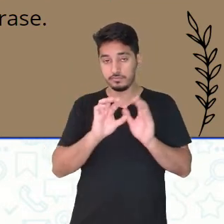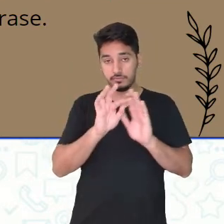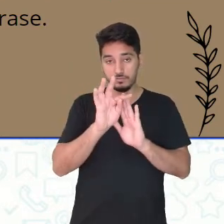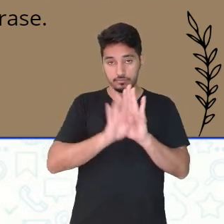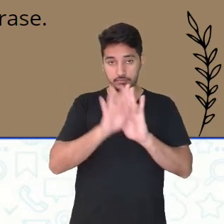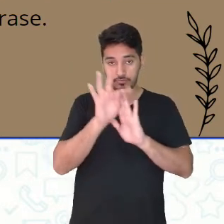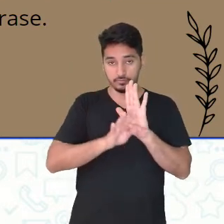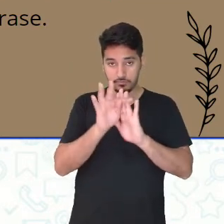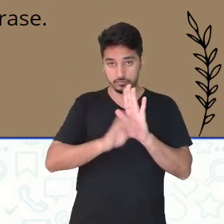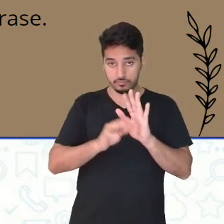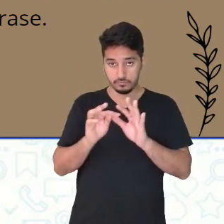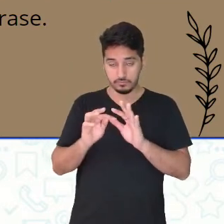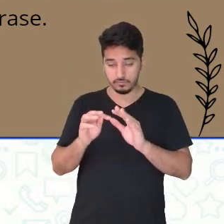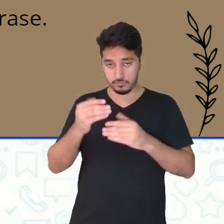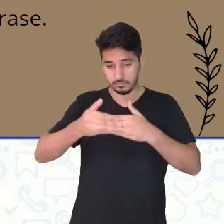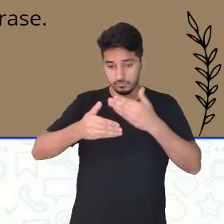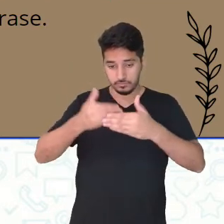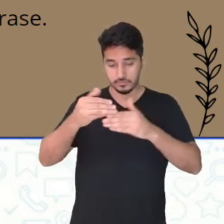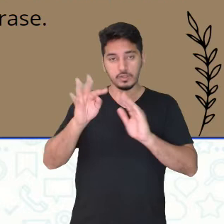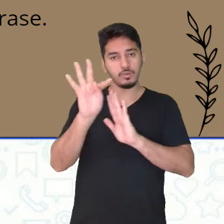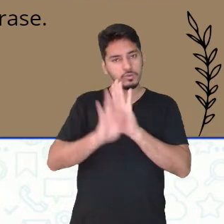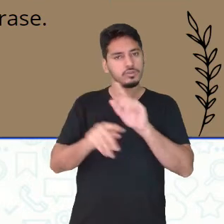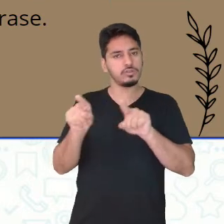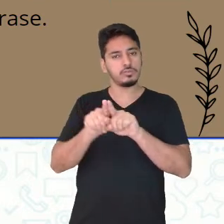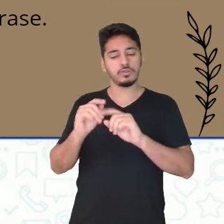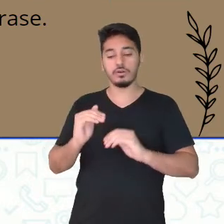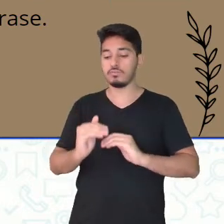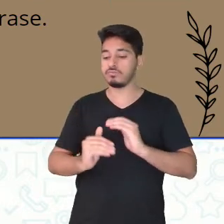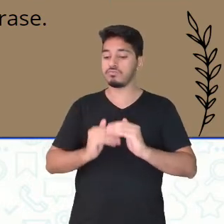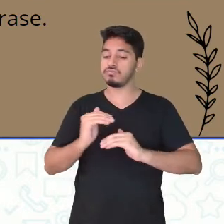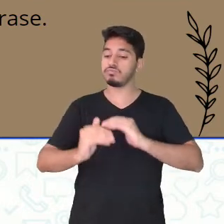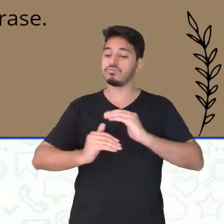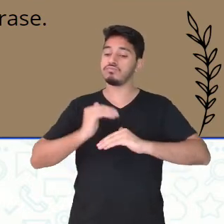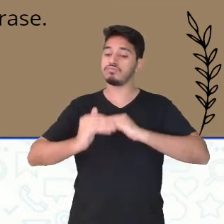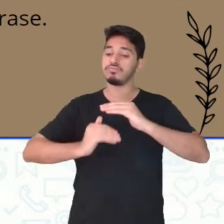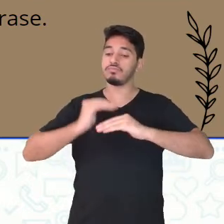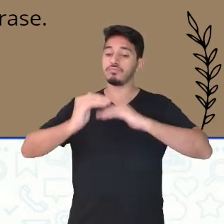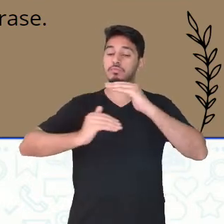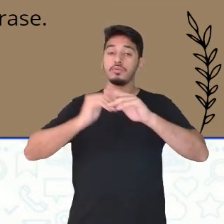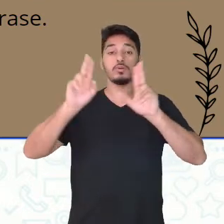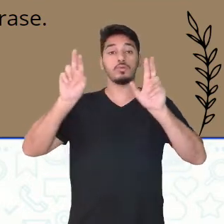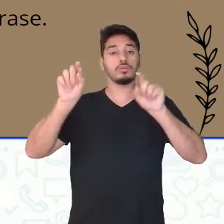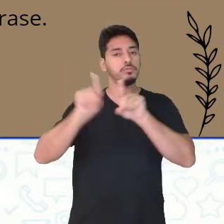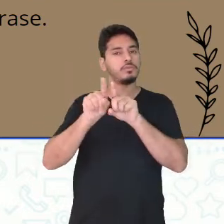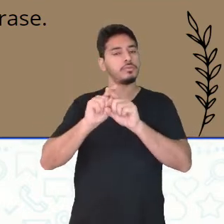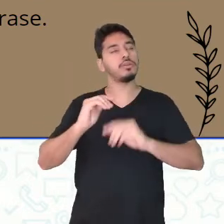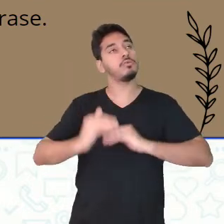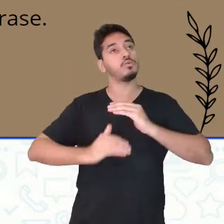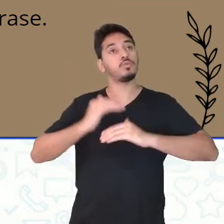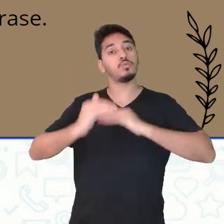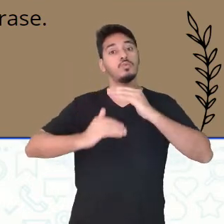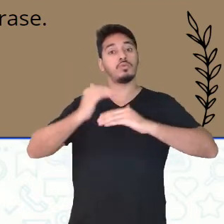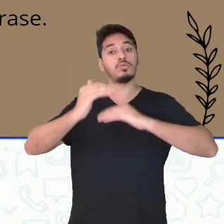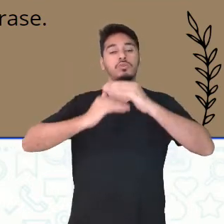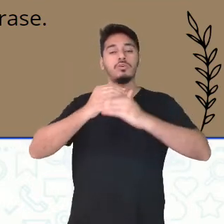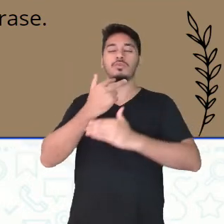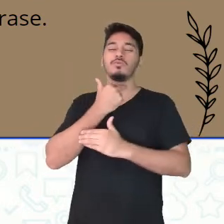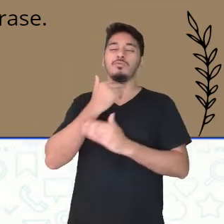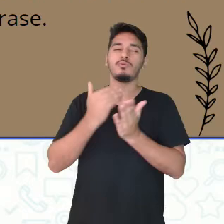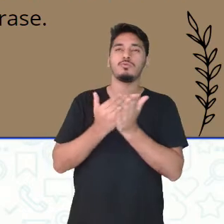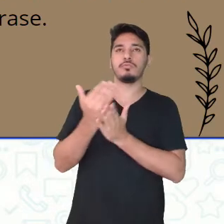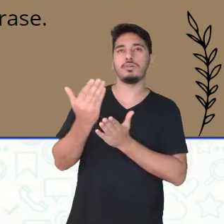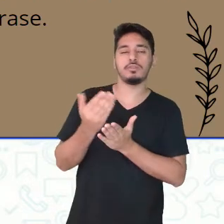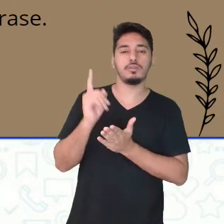está evoluindo. Consequentemente, quando o texto está evoluindo, a temática está evoluindo. Eu não posso